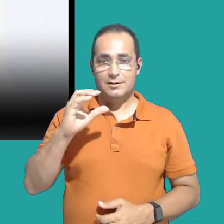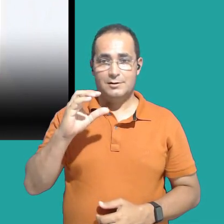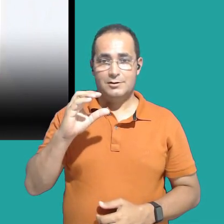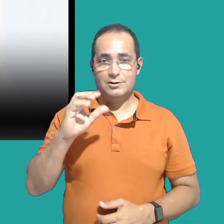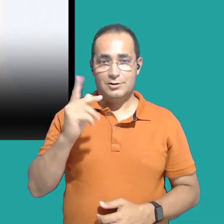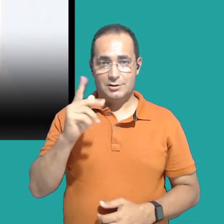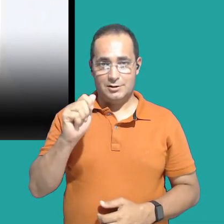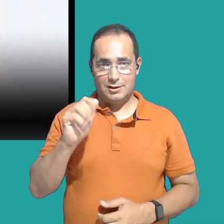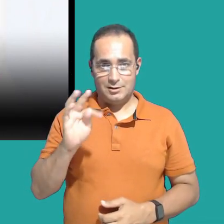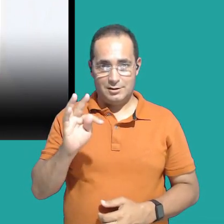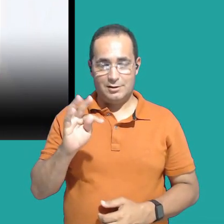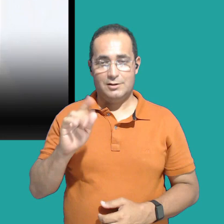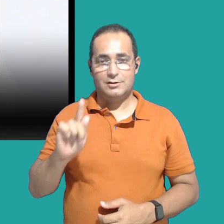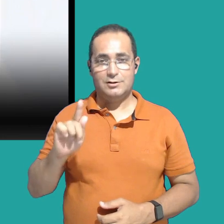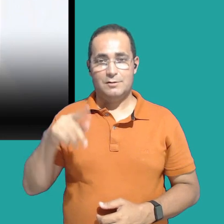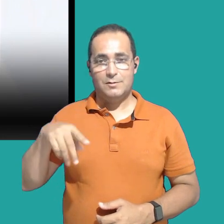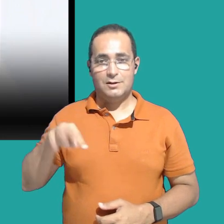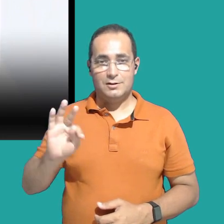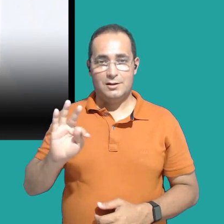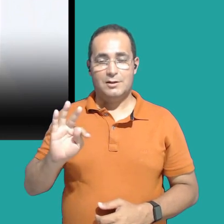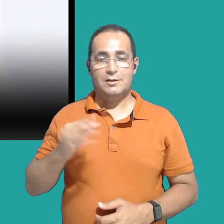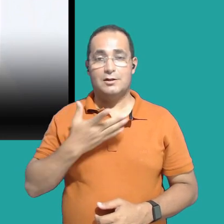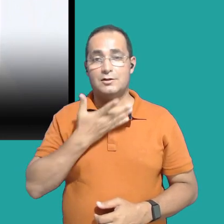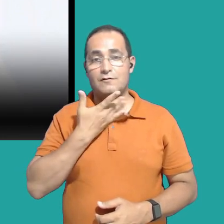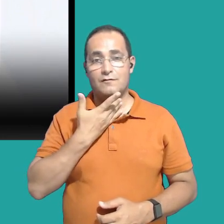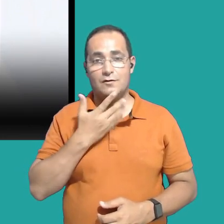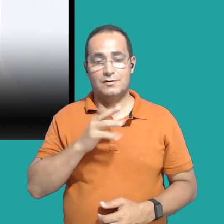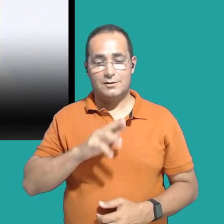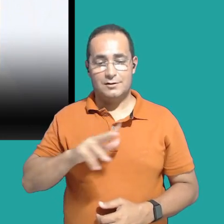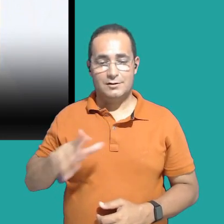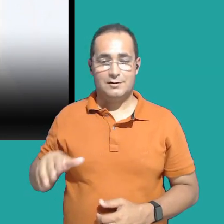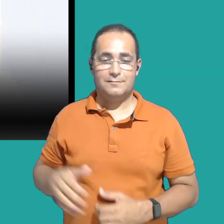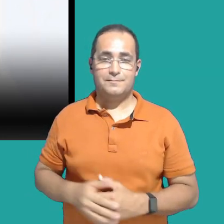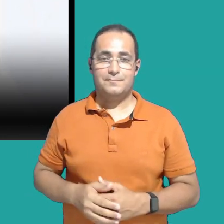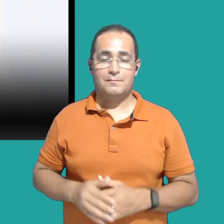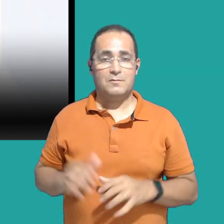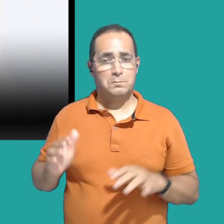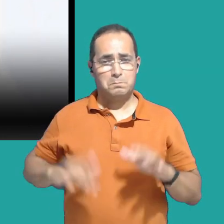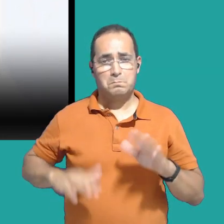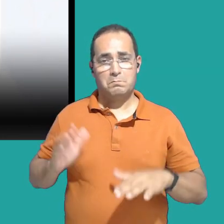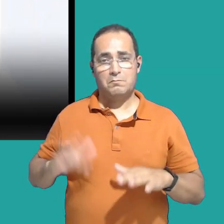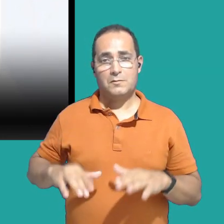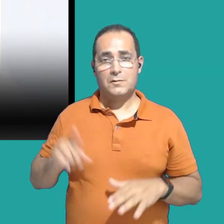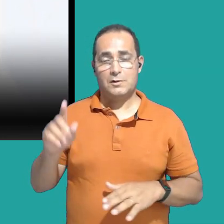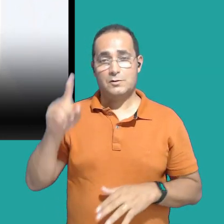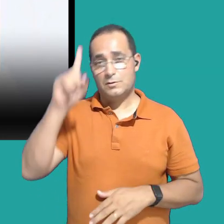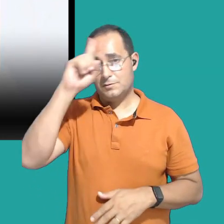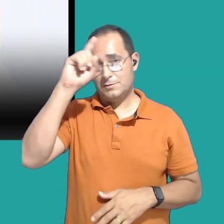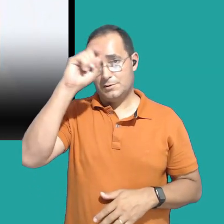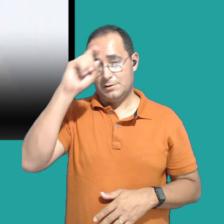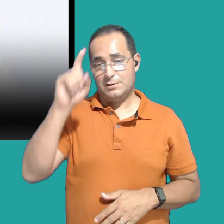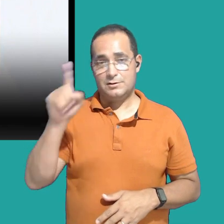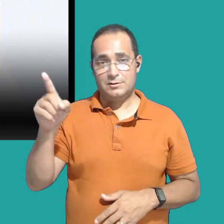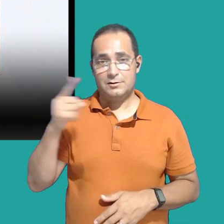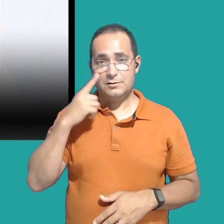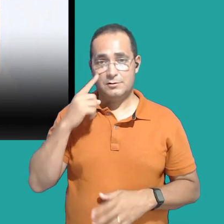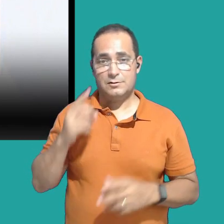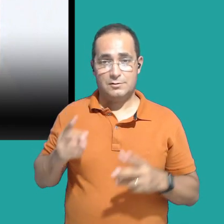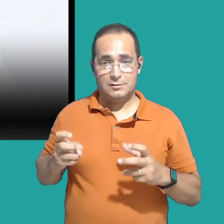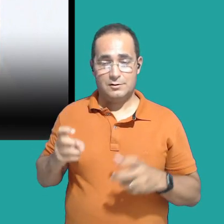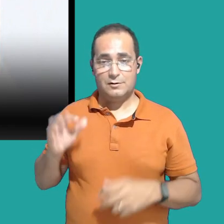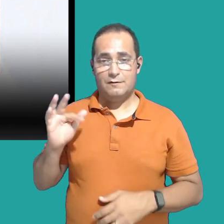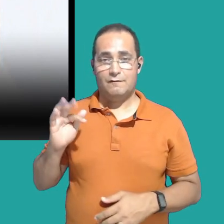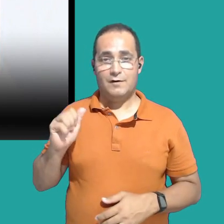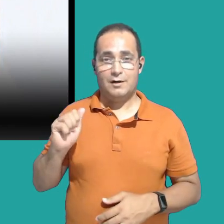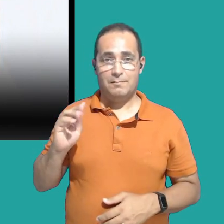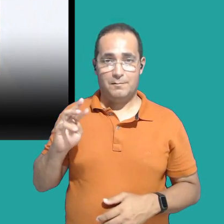eu tô adorando. O ChatGPT da vida já está aí, botando umas vozes aí. E hoje em dia, talvez assim, nos hospitais,